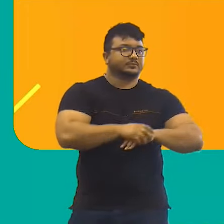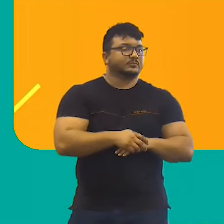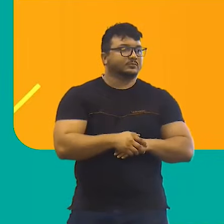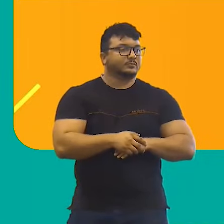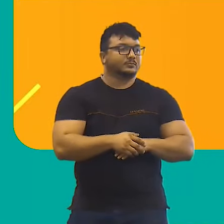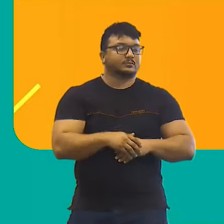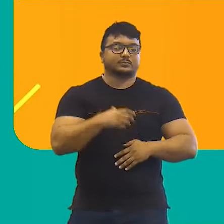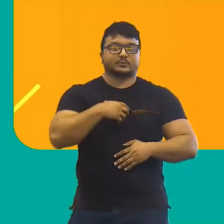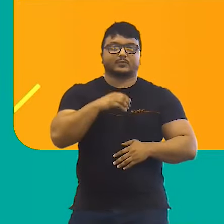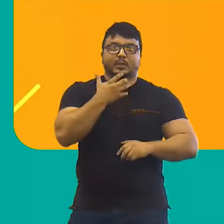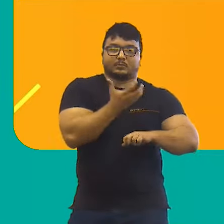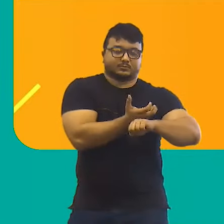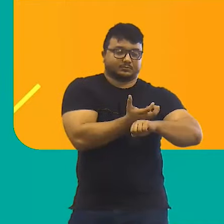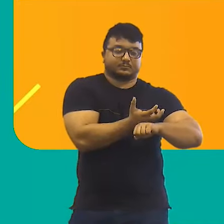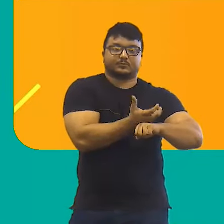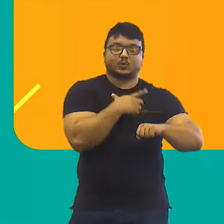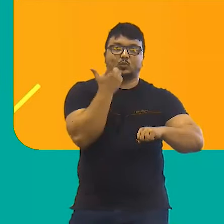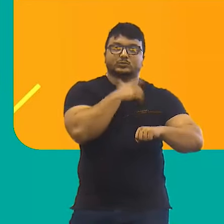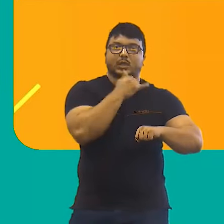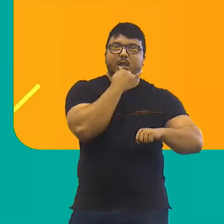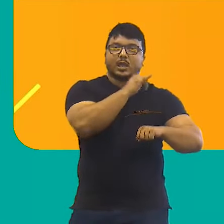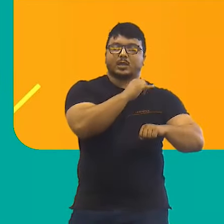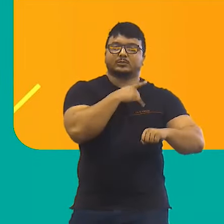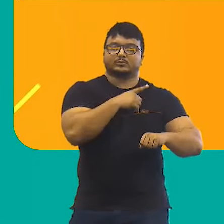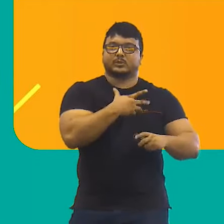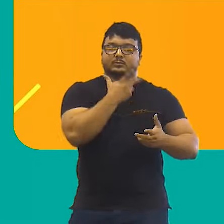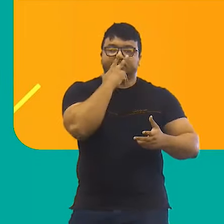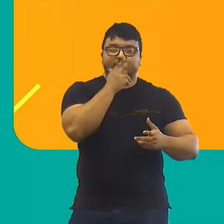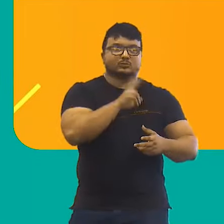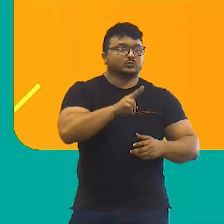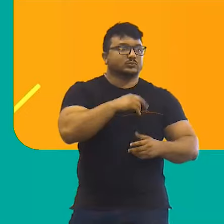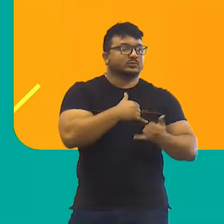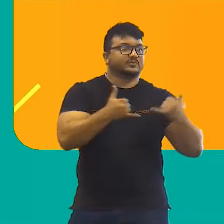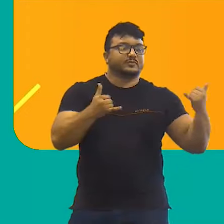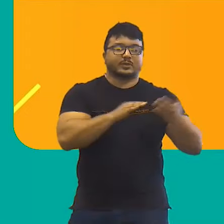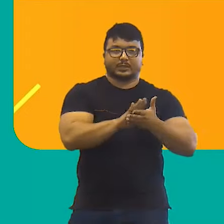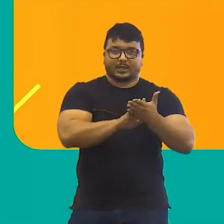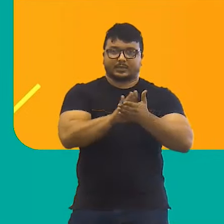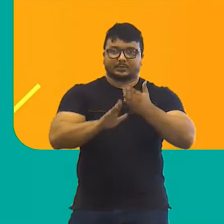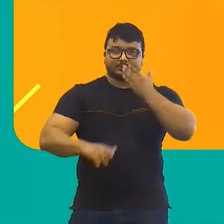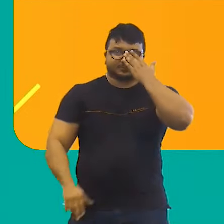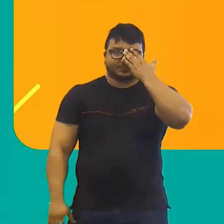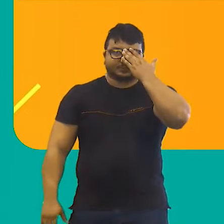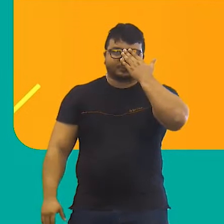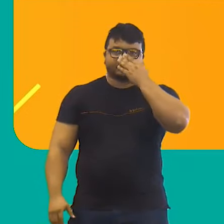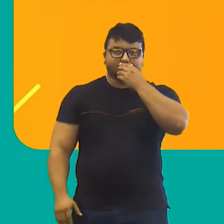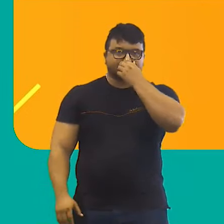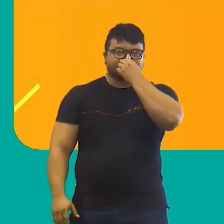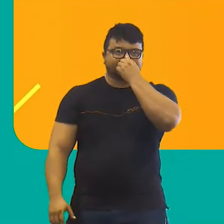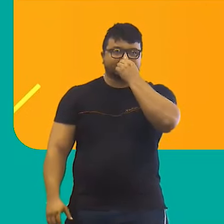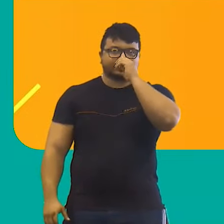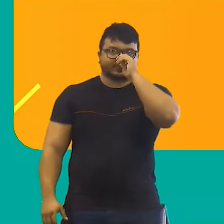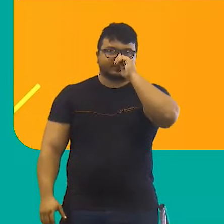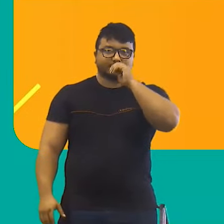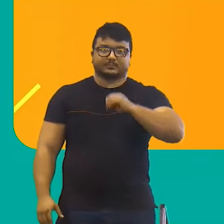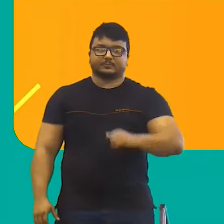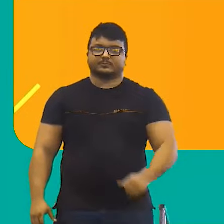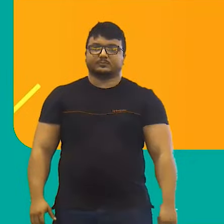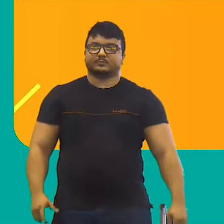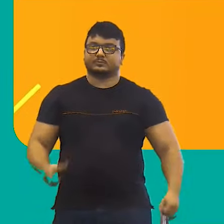Carregador sem fio. Como é que isso acontece? A